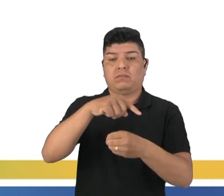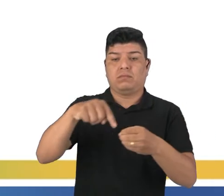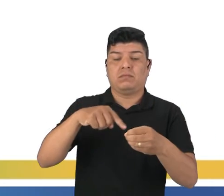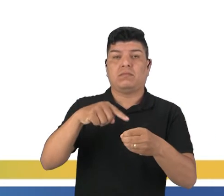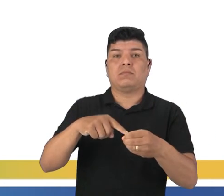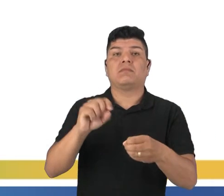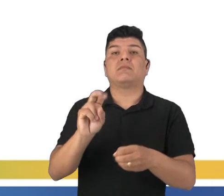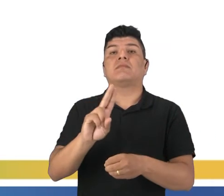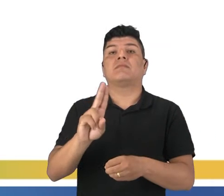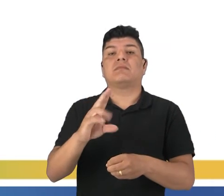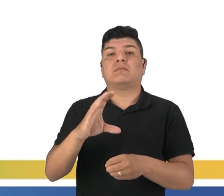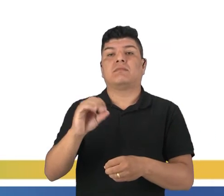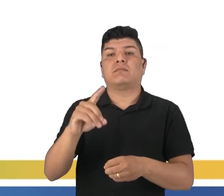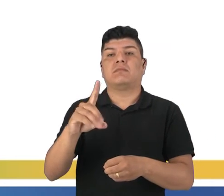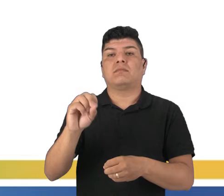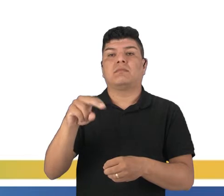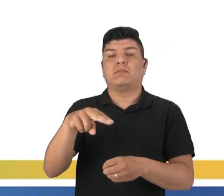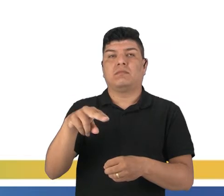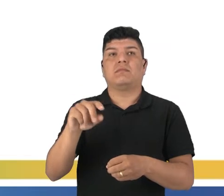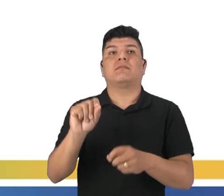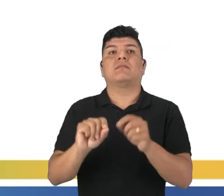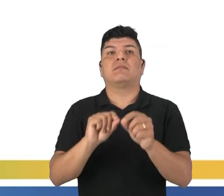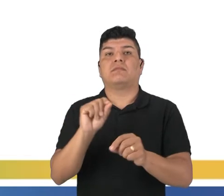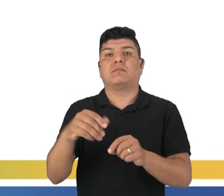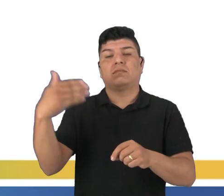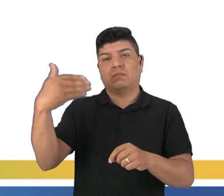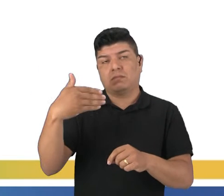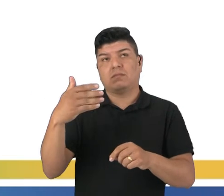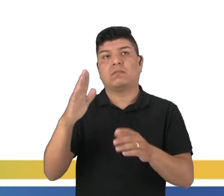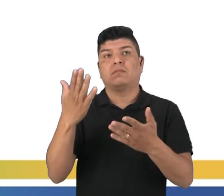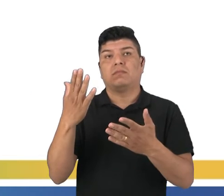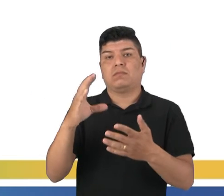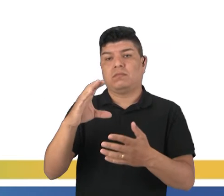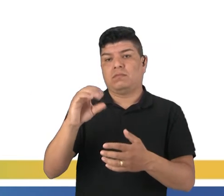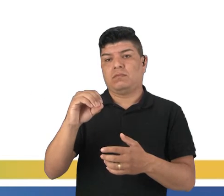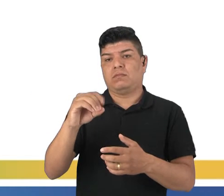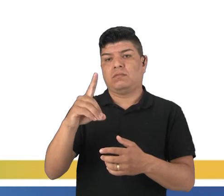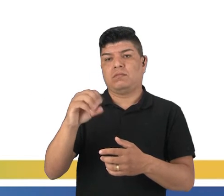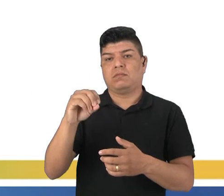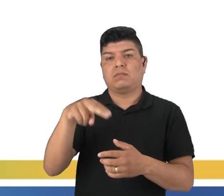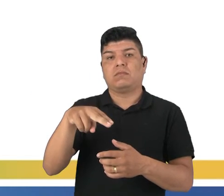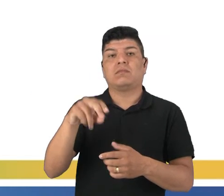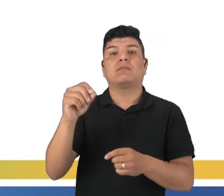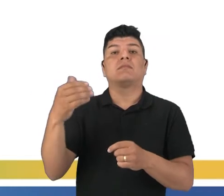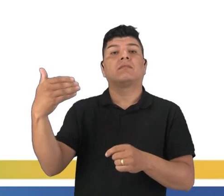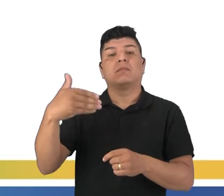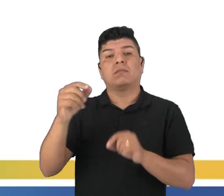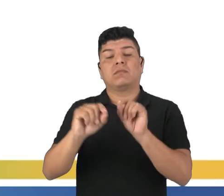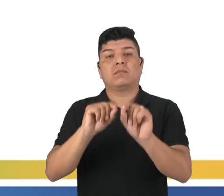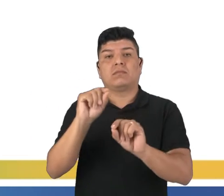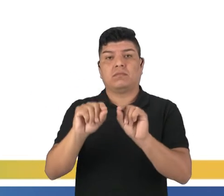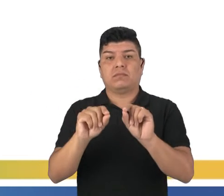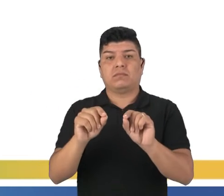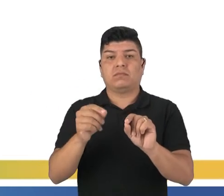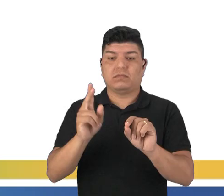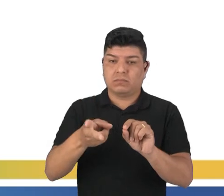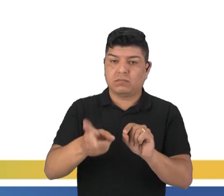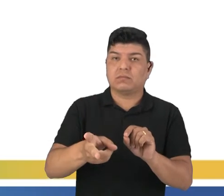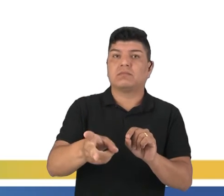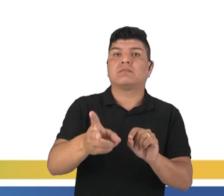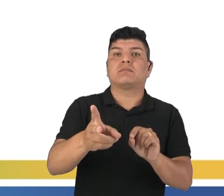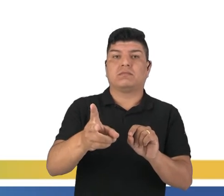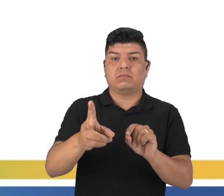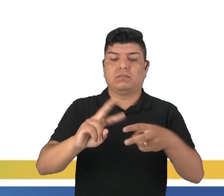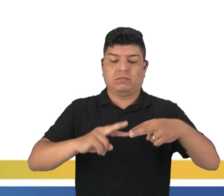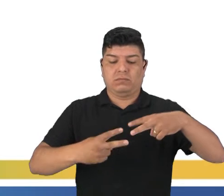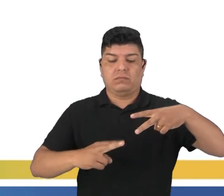é chamado de códon. É determinado pela sequência, esses códons eles são determinados pela sequência da base da fita